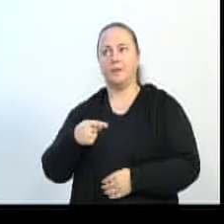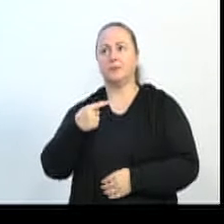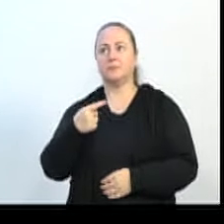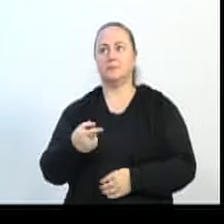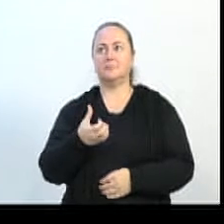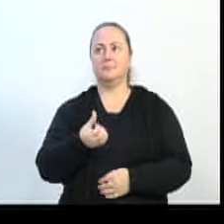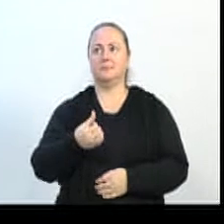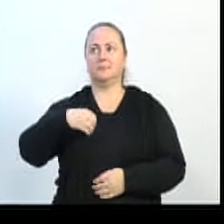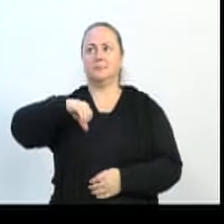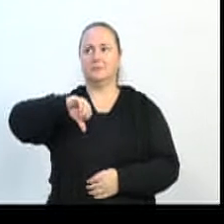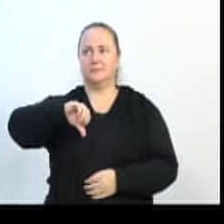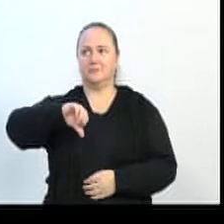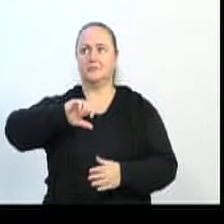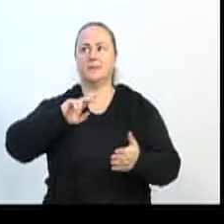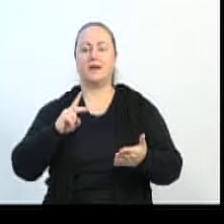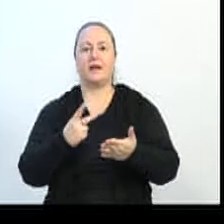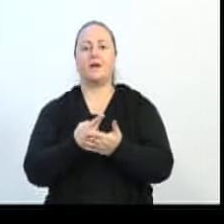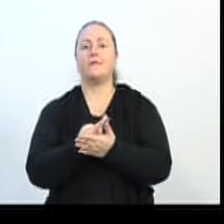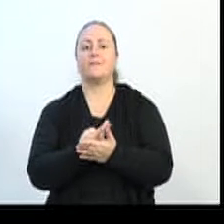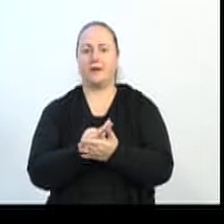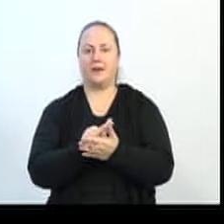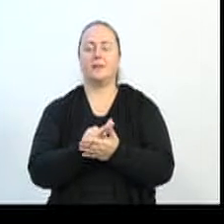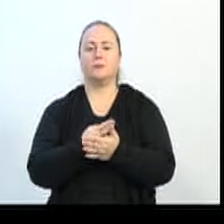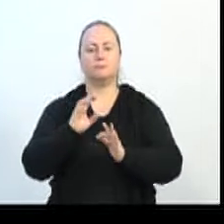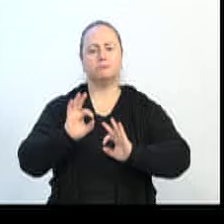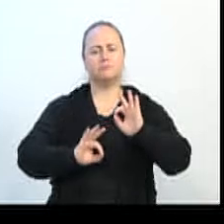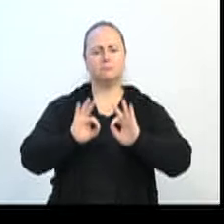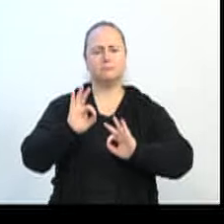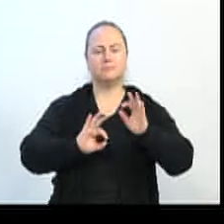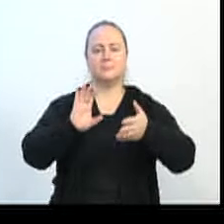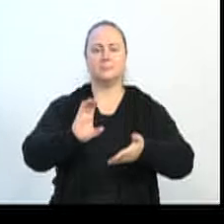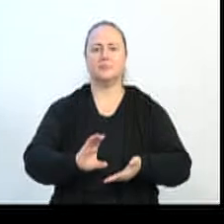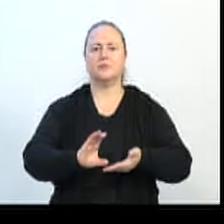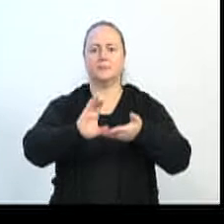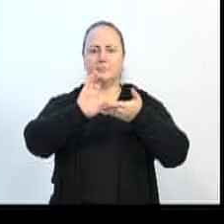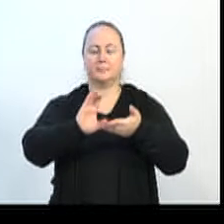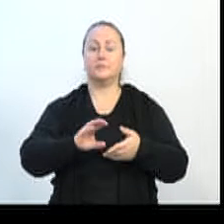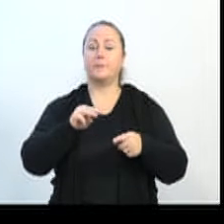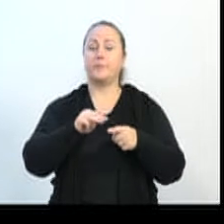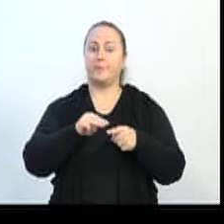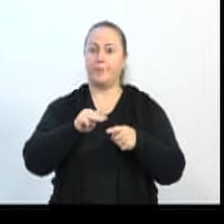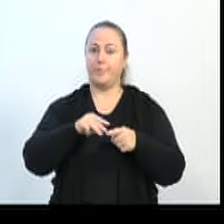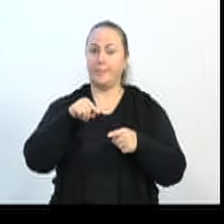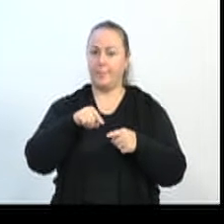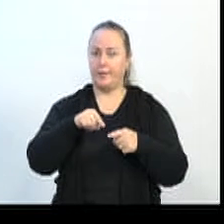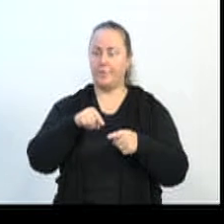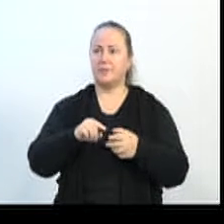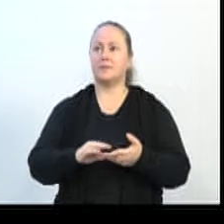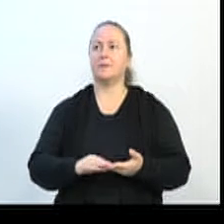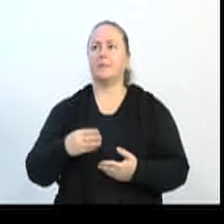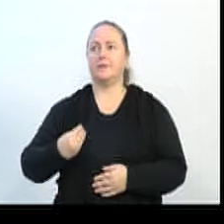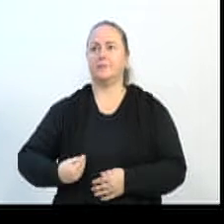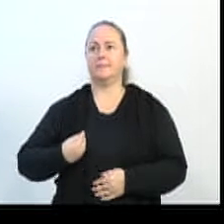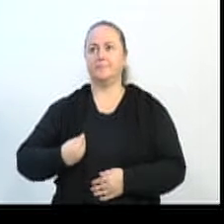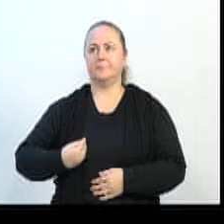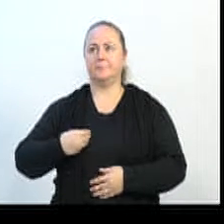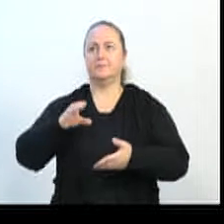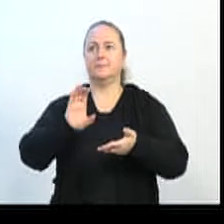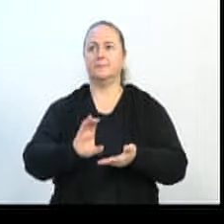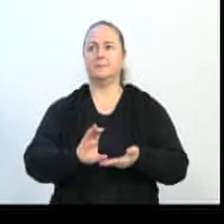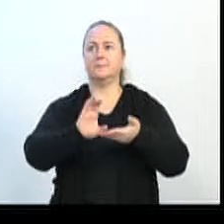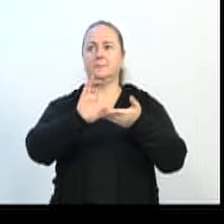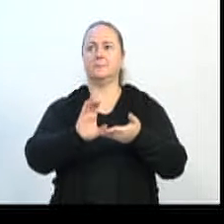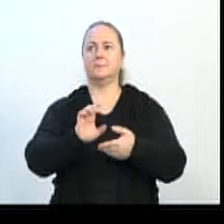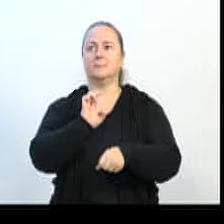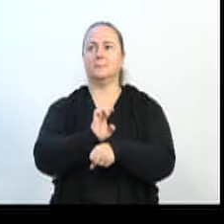5.169. O evento, né, foi promovido pelo Conselho Municipal de Educação e contou com a presença do Conselho Estadual,